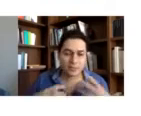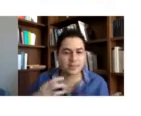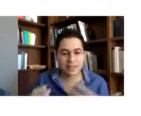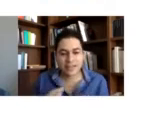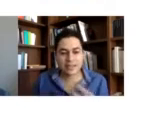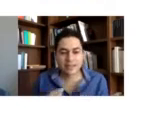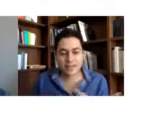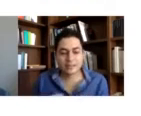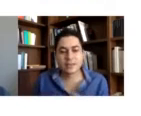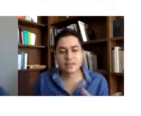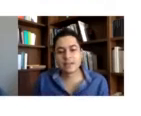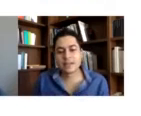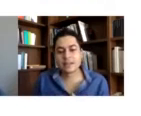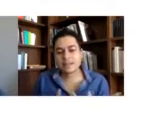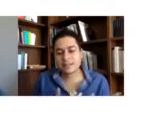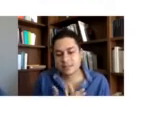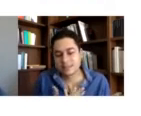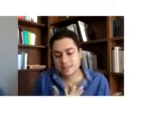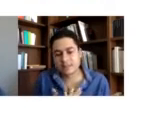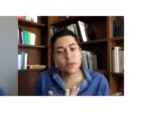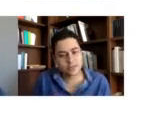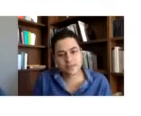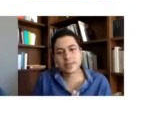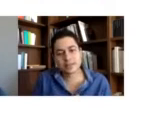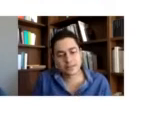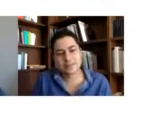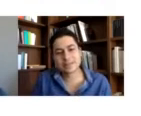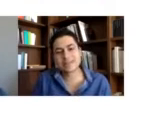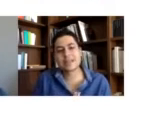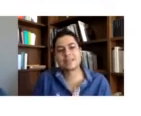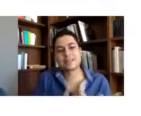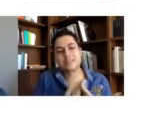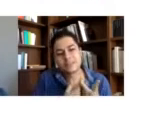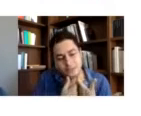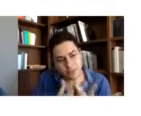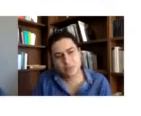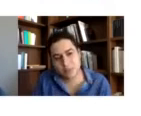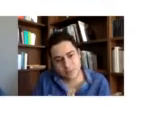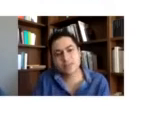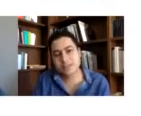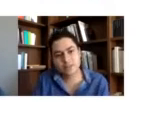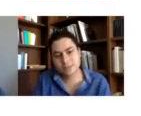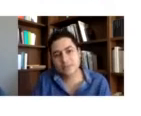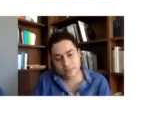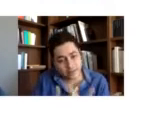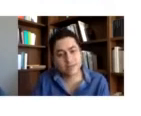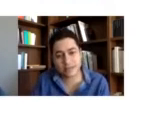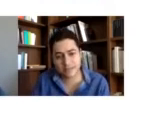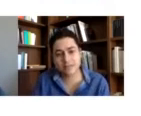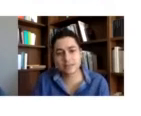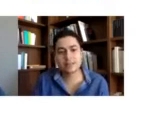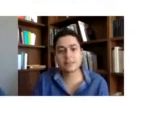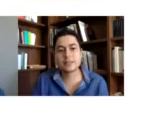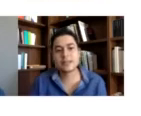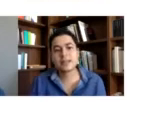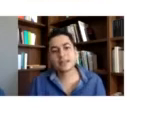o encontro foi pensado naquele momento das bolsas, né, que estavam atrasadas, então foi um encontro para falar justamente do que a gente já